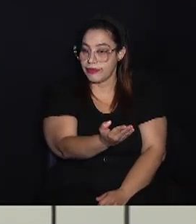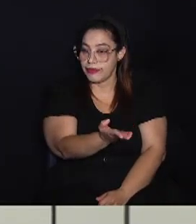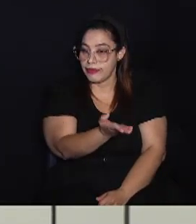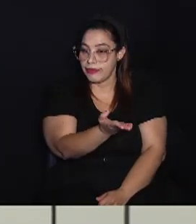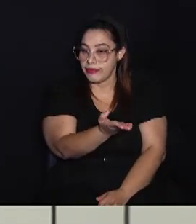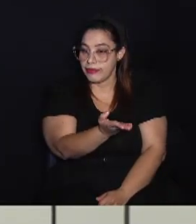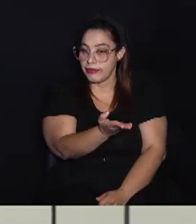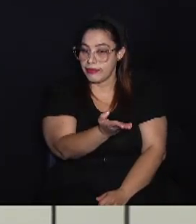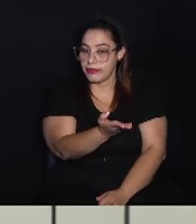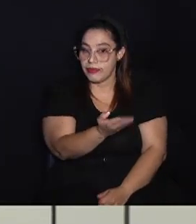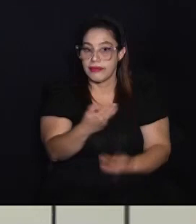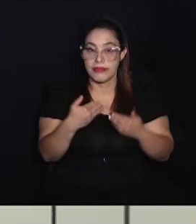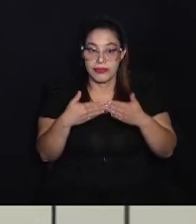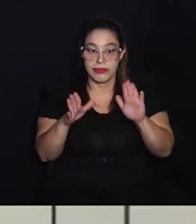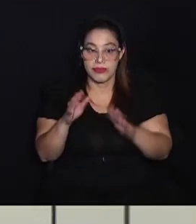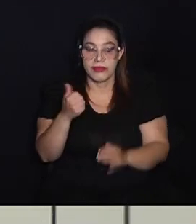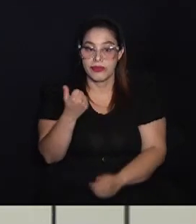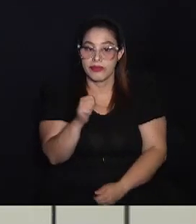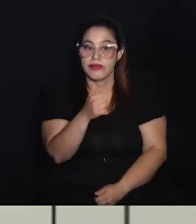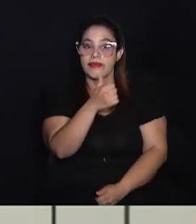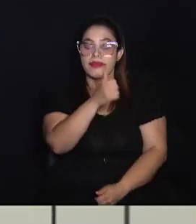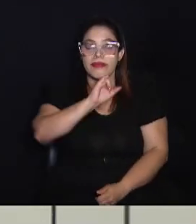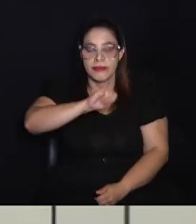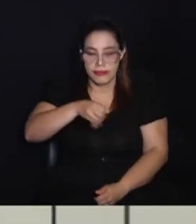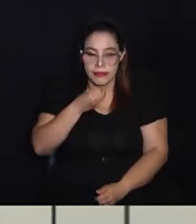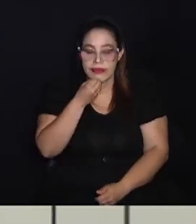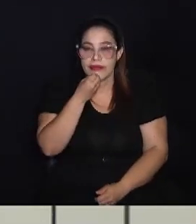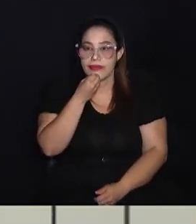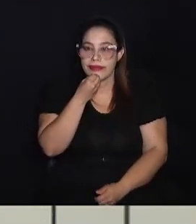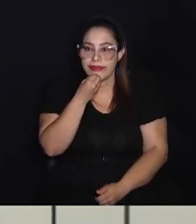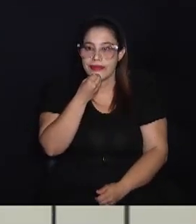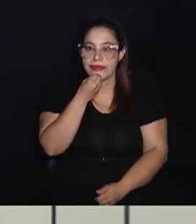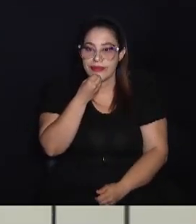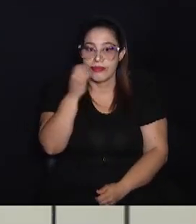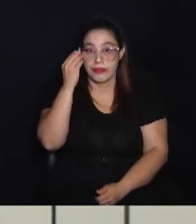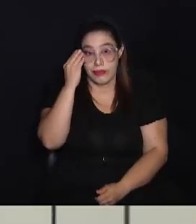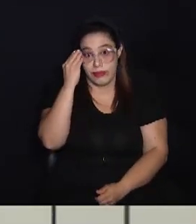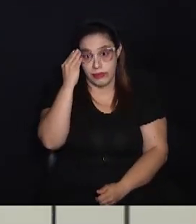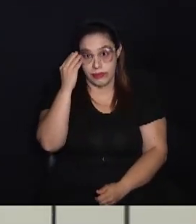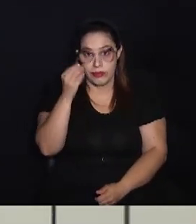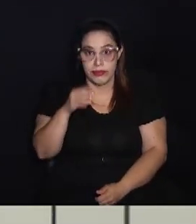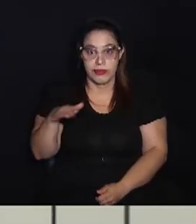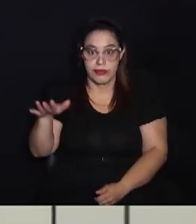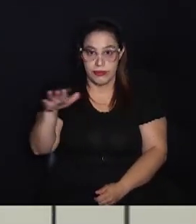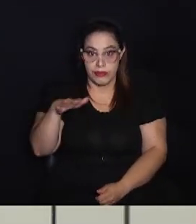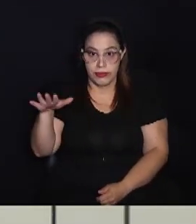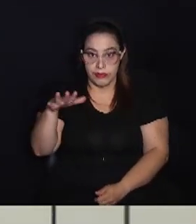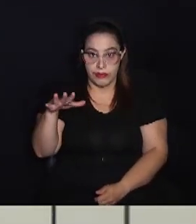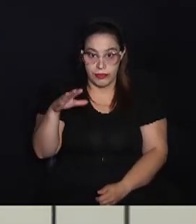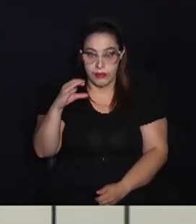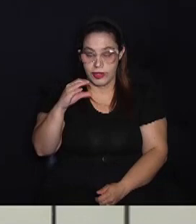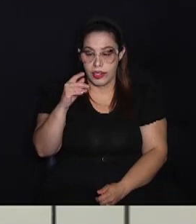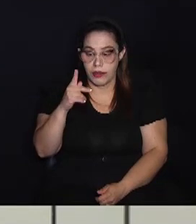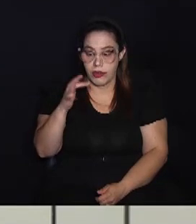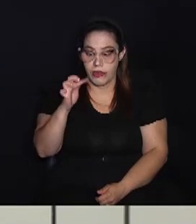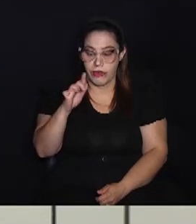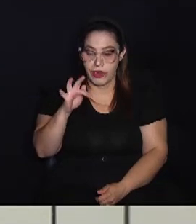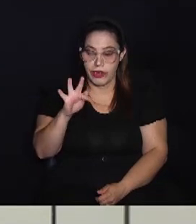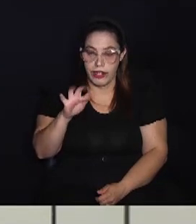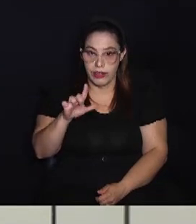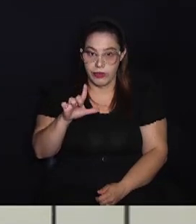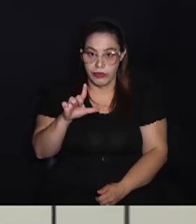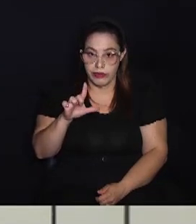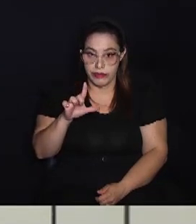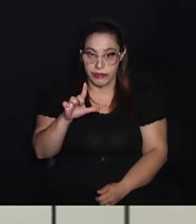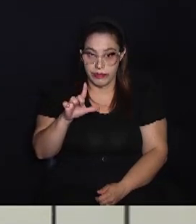Programaestagiocpfl.com.br. Foram abertas 111 oportunidades em municípios que pertencem à área de concessão da CPFL Paulista,